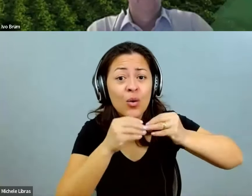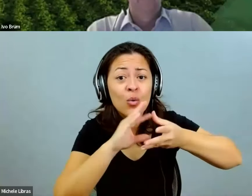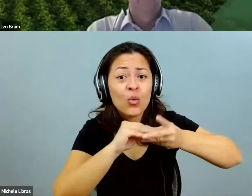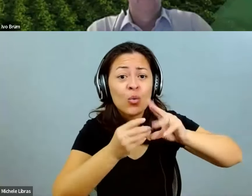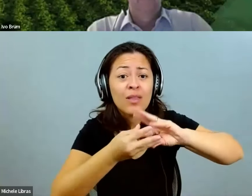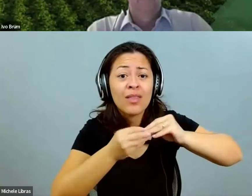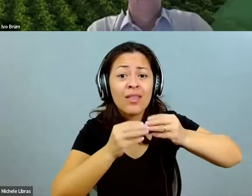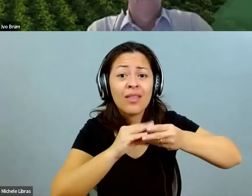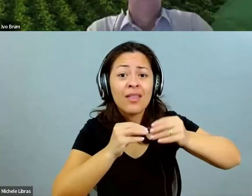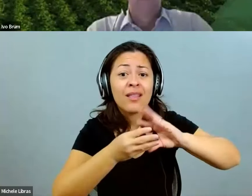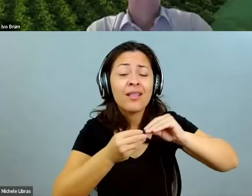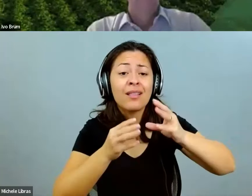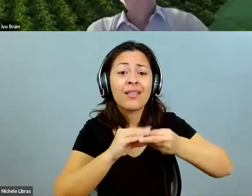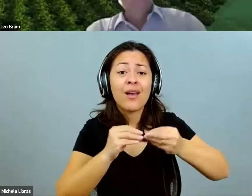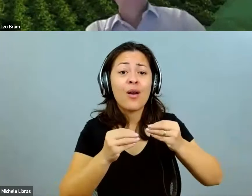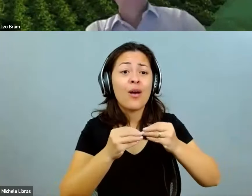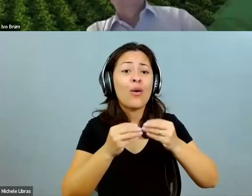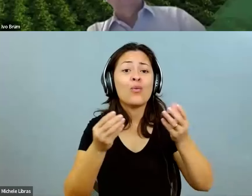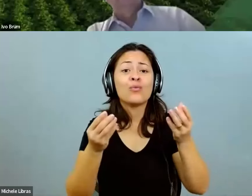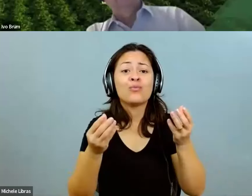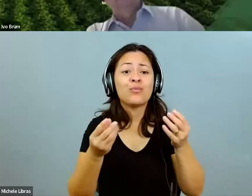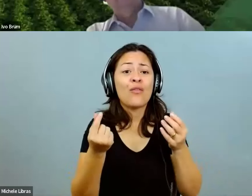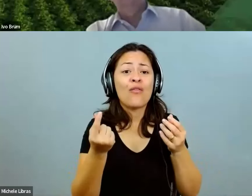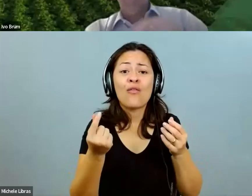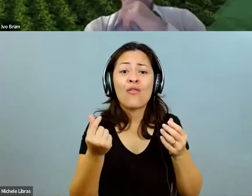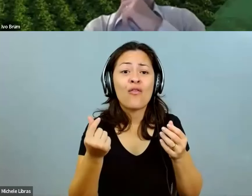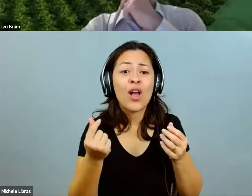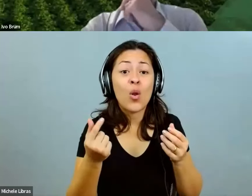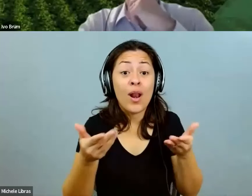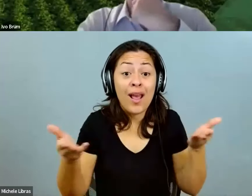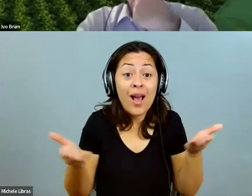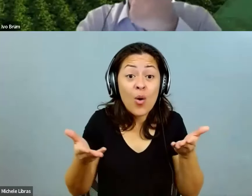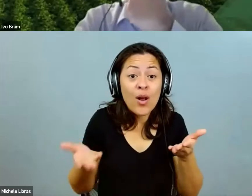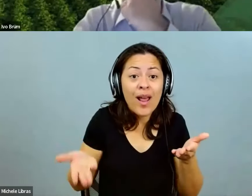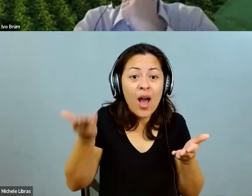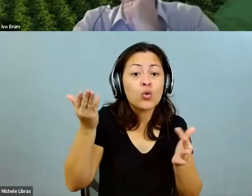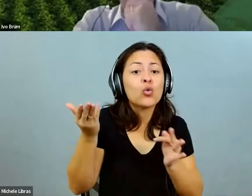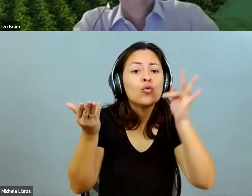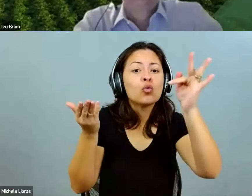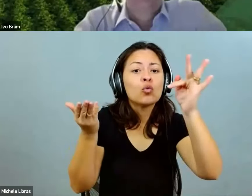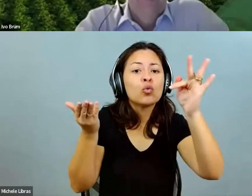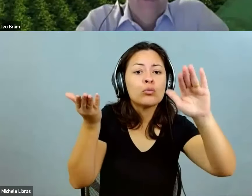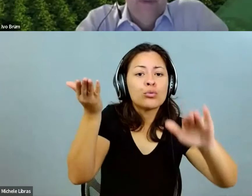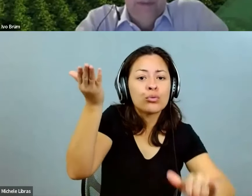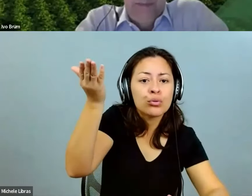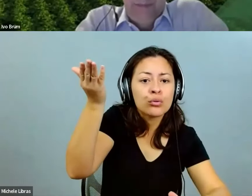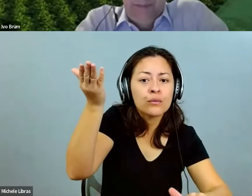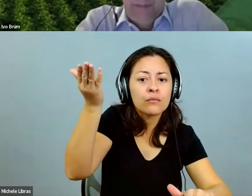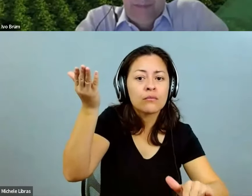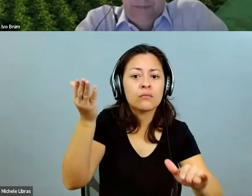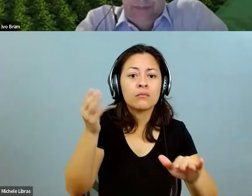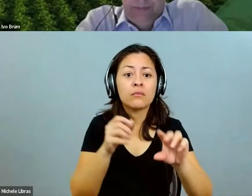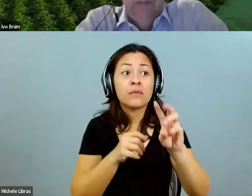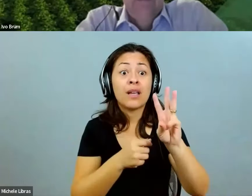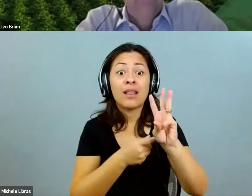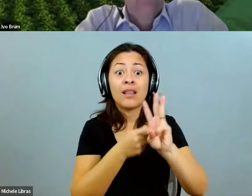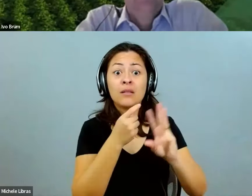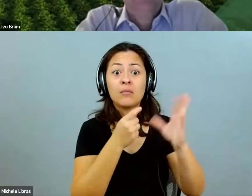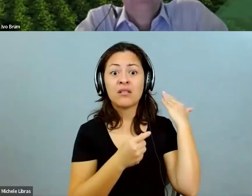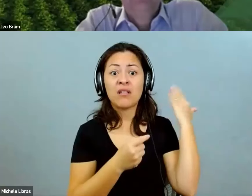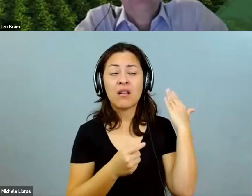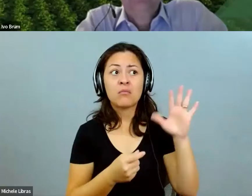presente bem mais alto o preço futuro eh bem mais baixo agora dois meses atrás o mercado do algodão atingiu ó por